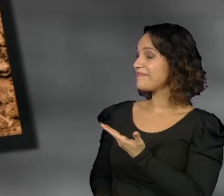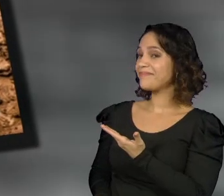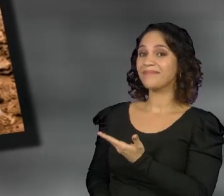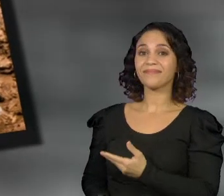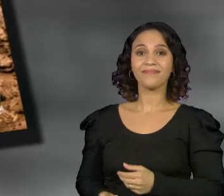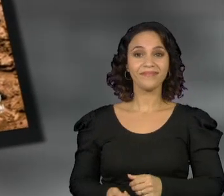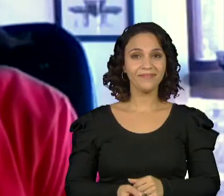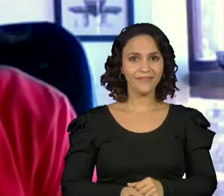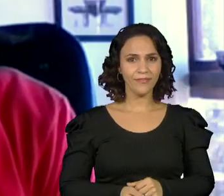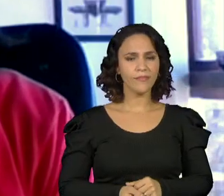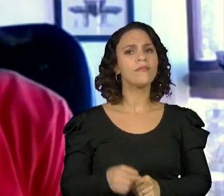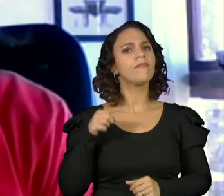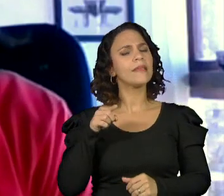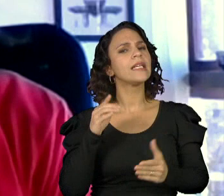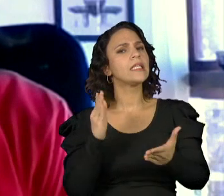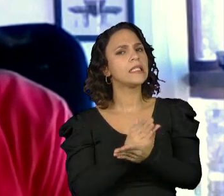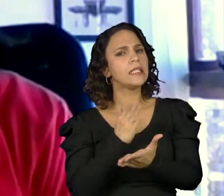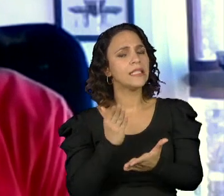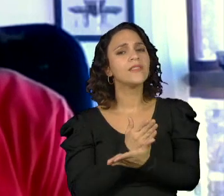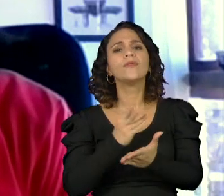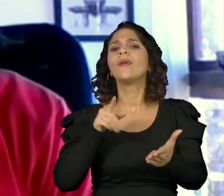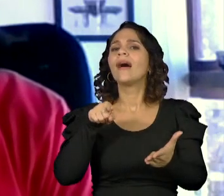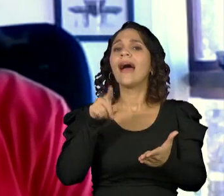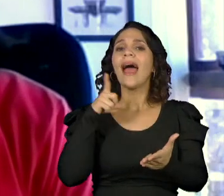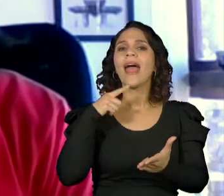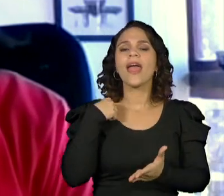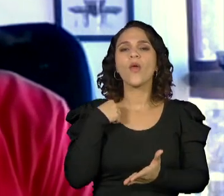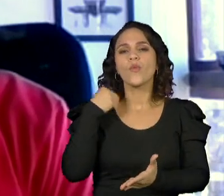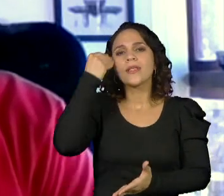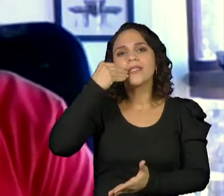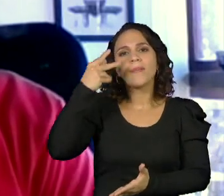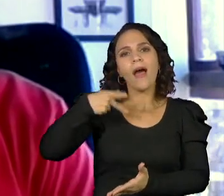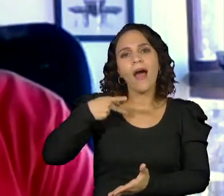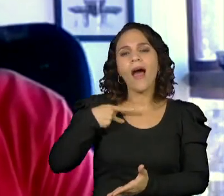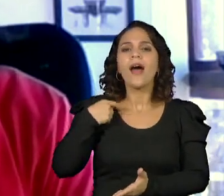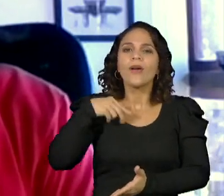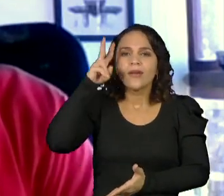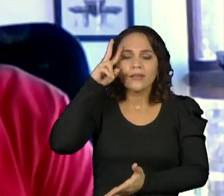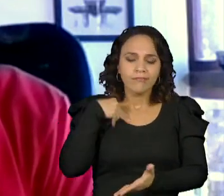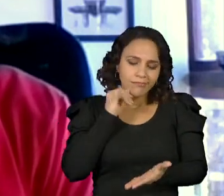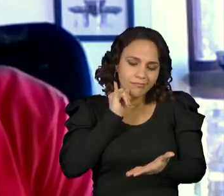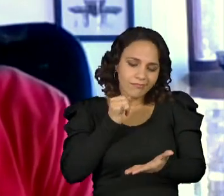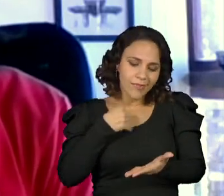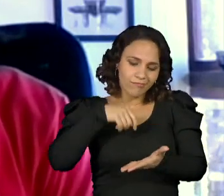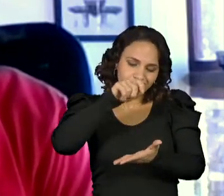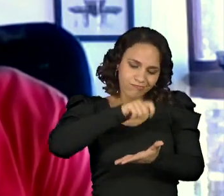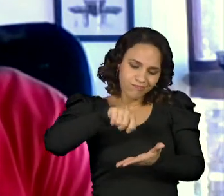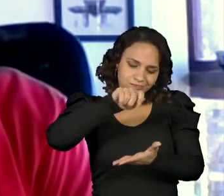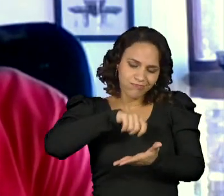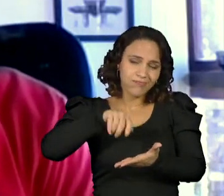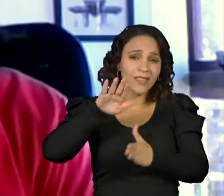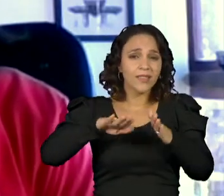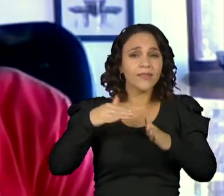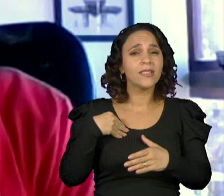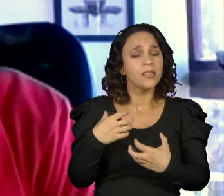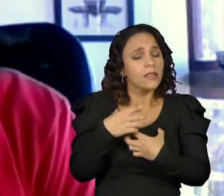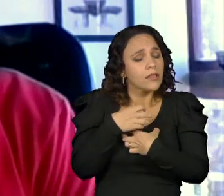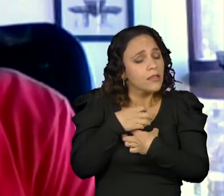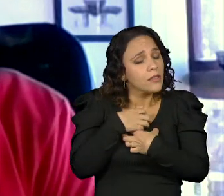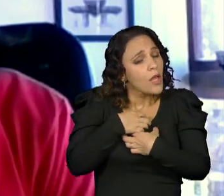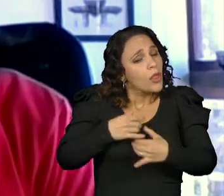O livro, na verdade, são os meus diários, né? O diário de campo. quando a dor é muito